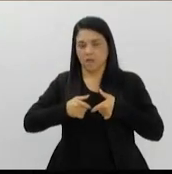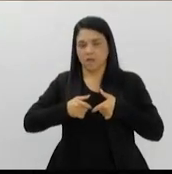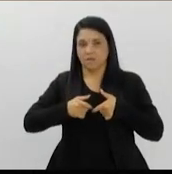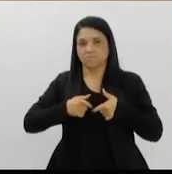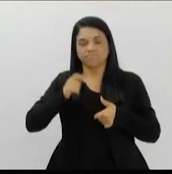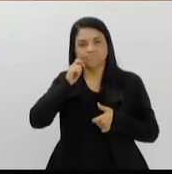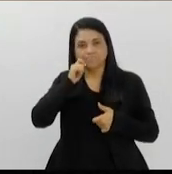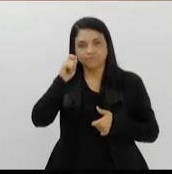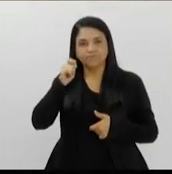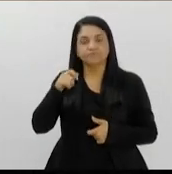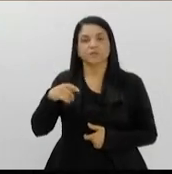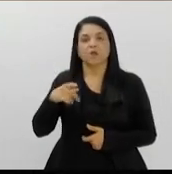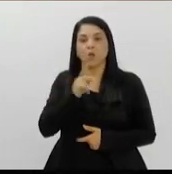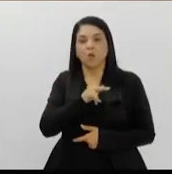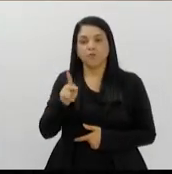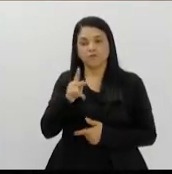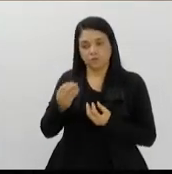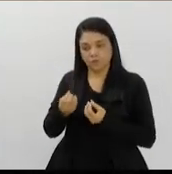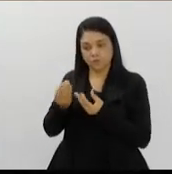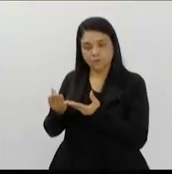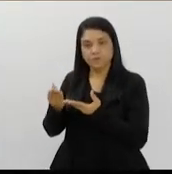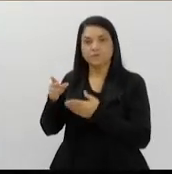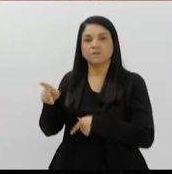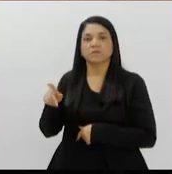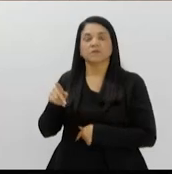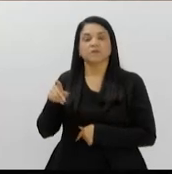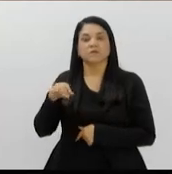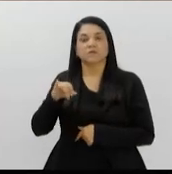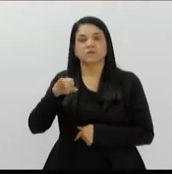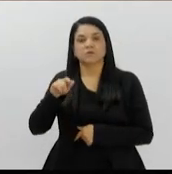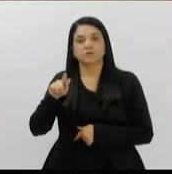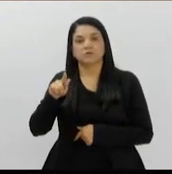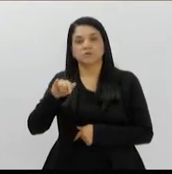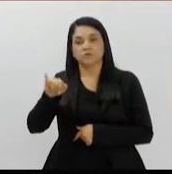Jorge Militão. Foi um professor, é um professor